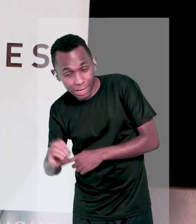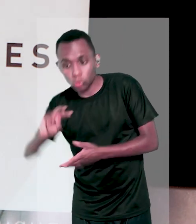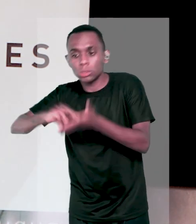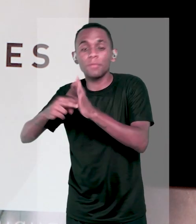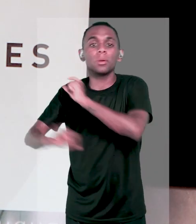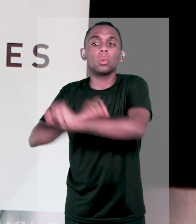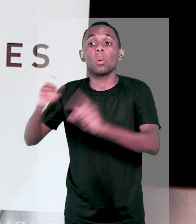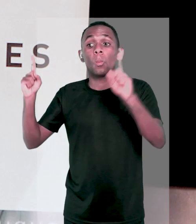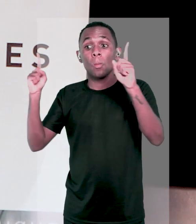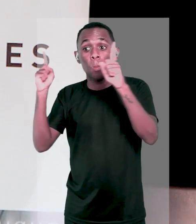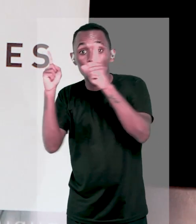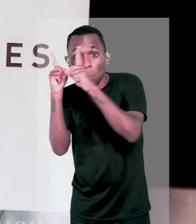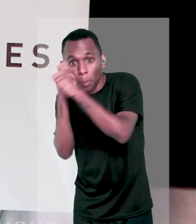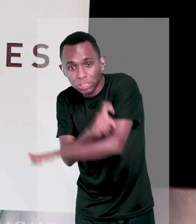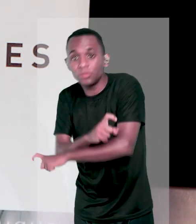rotineiro